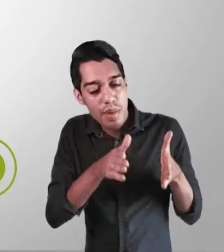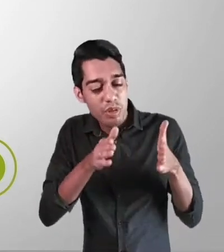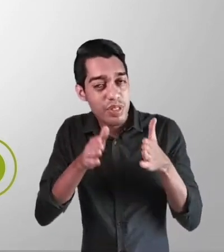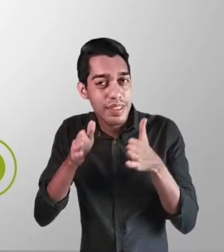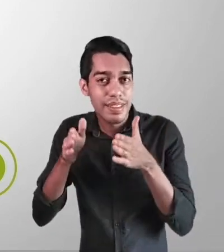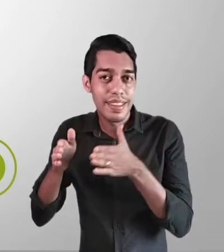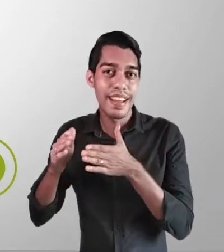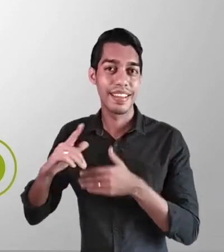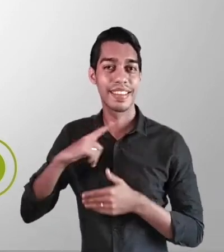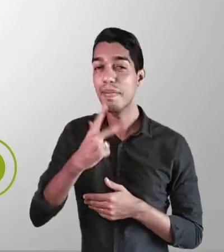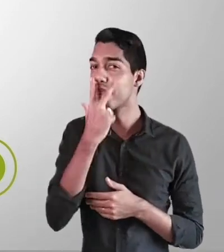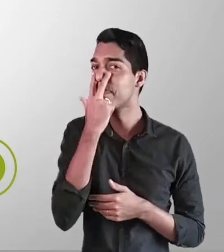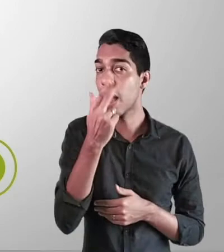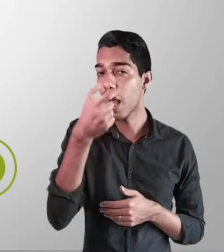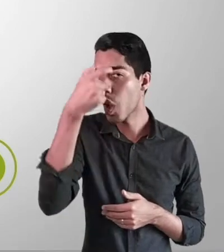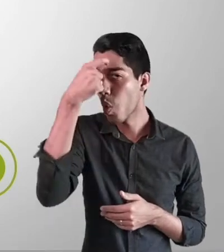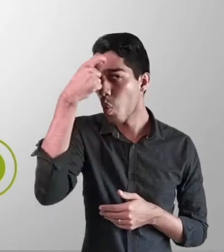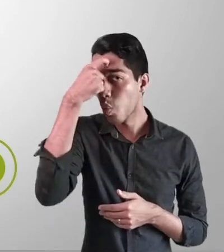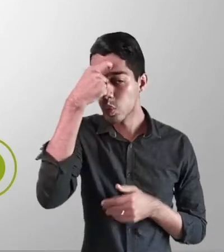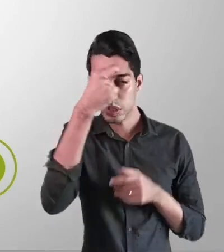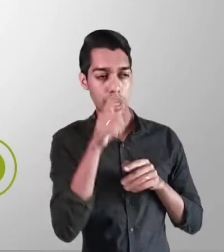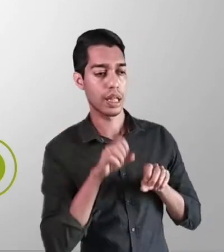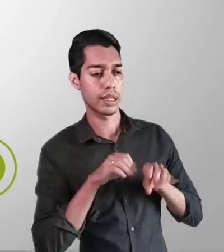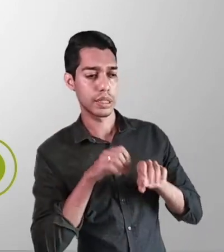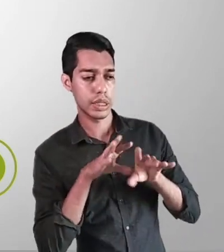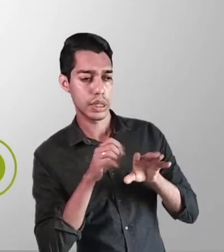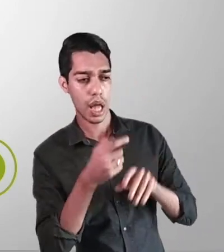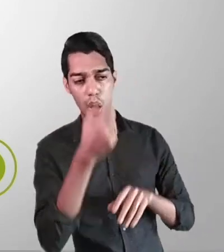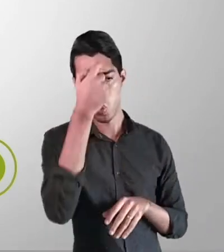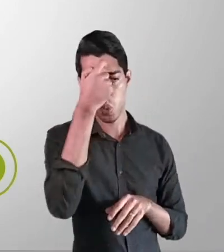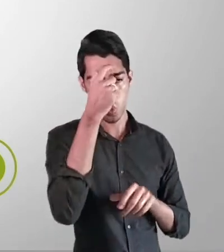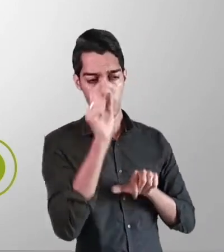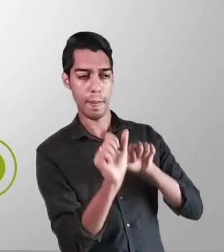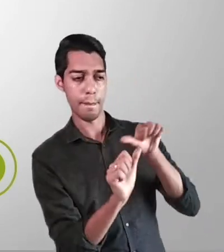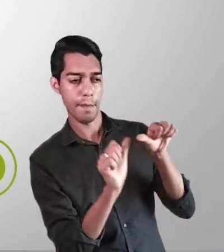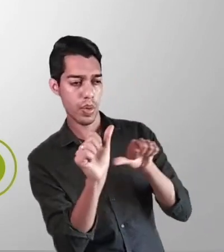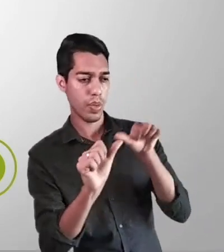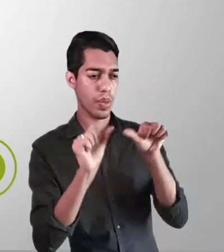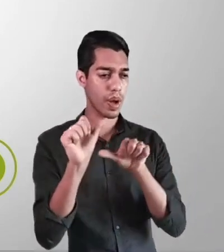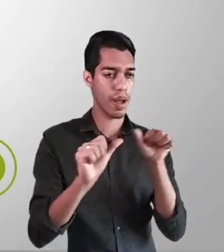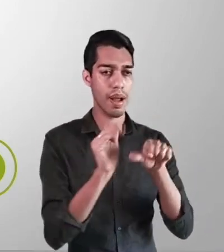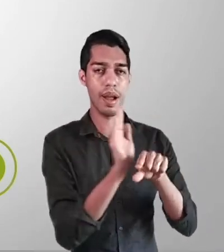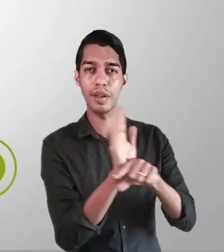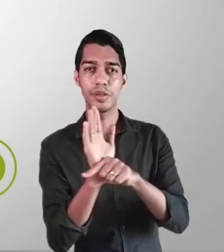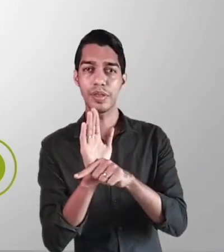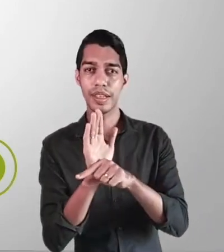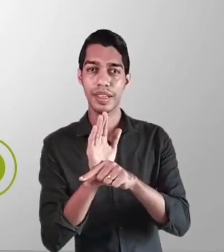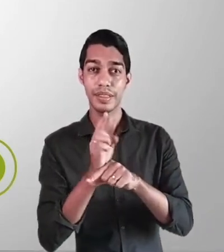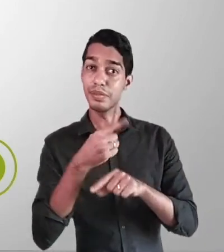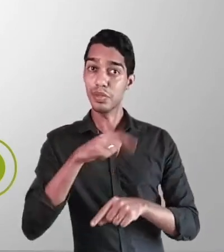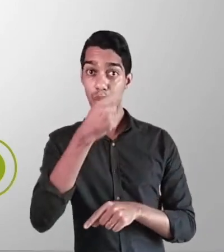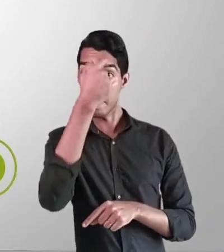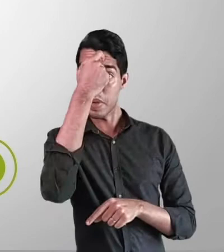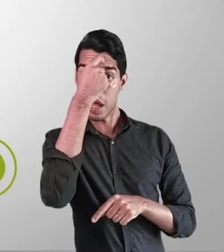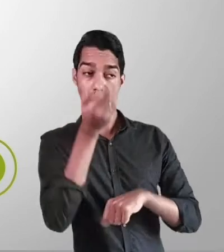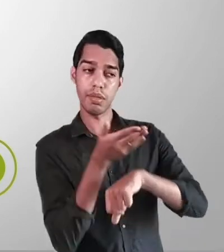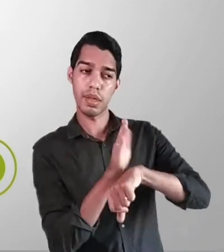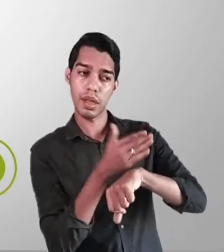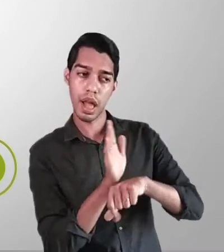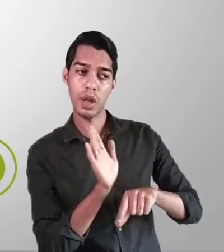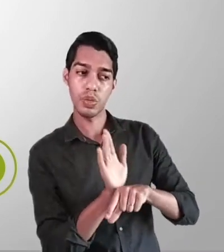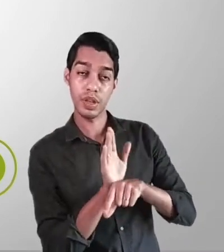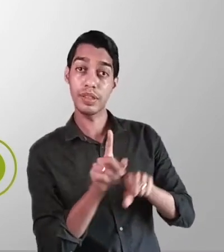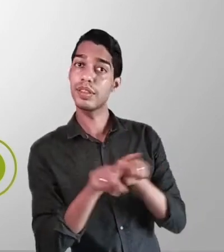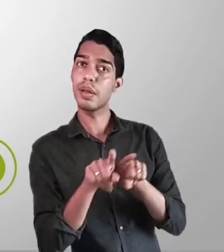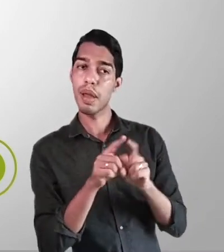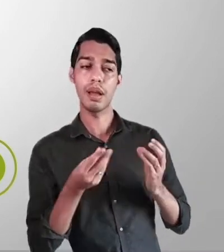uma conscientização da população, né, para, ao mesmo tempo, você trabalhar de um lado essa conscientização e a oferta de